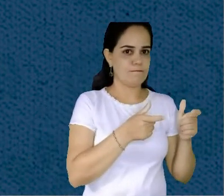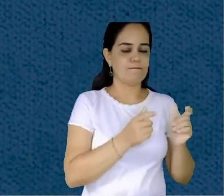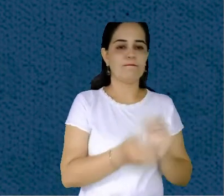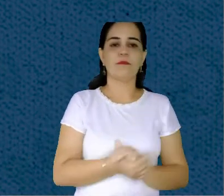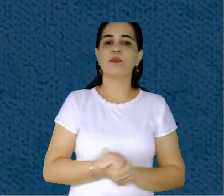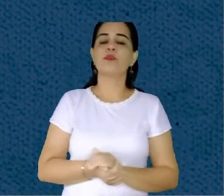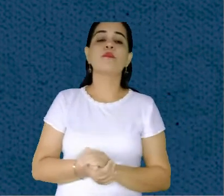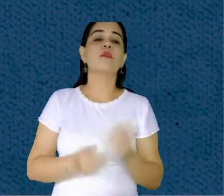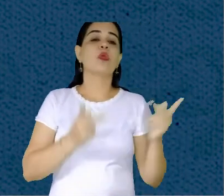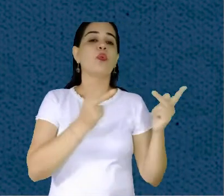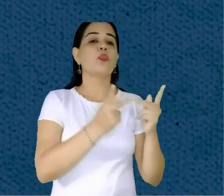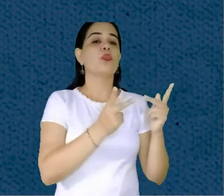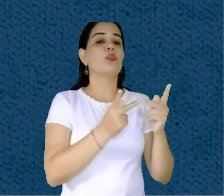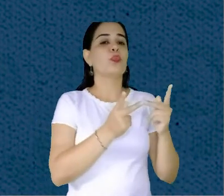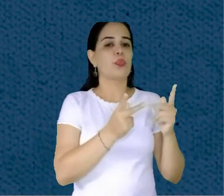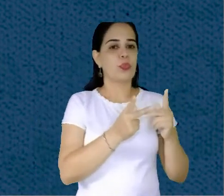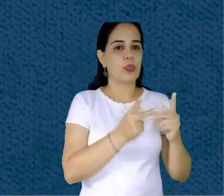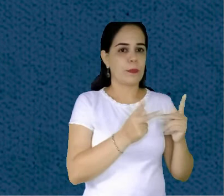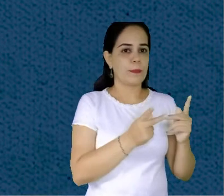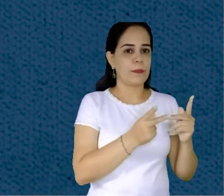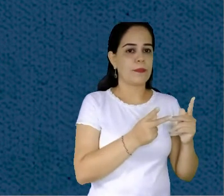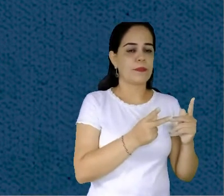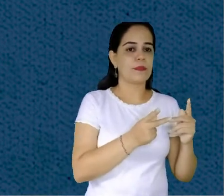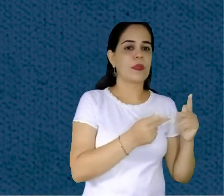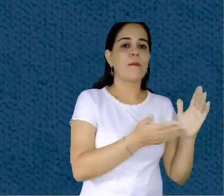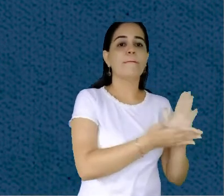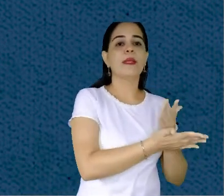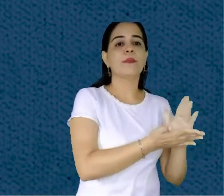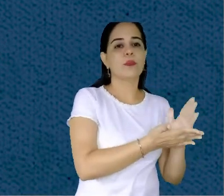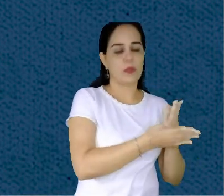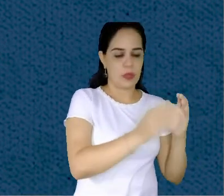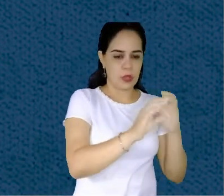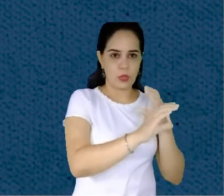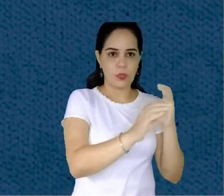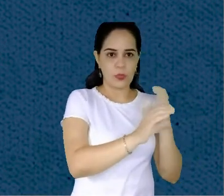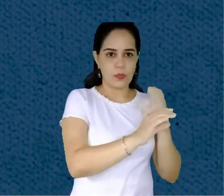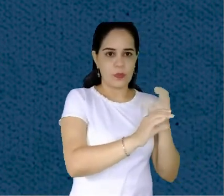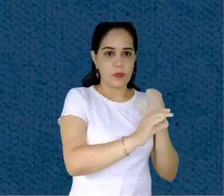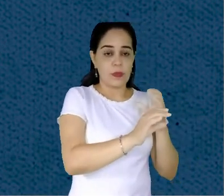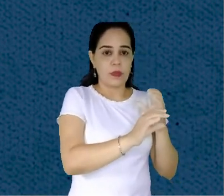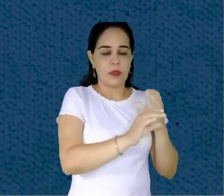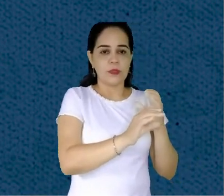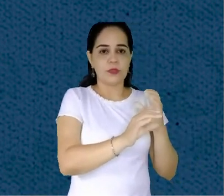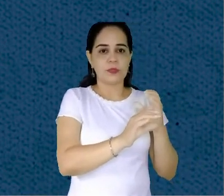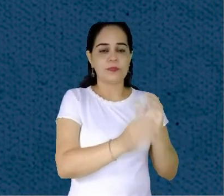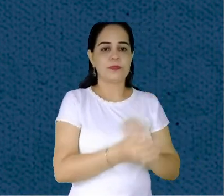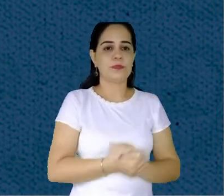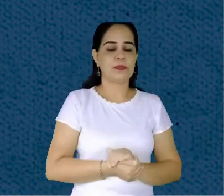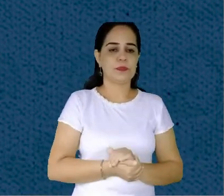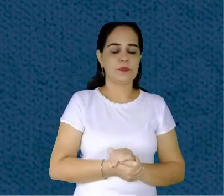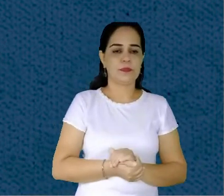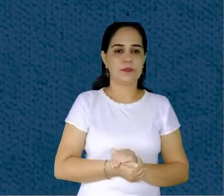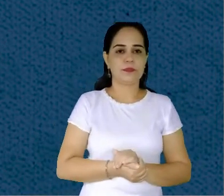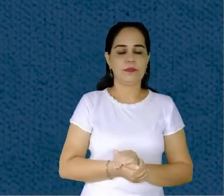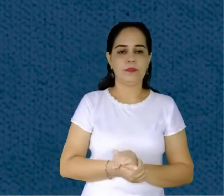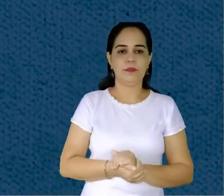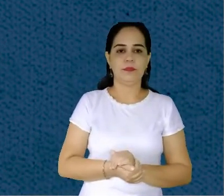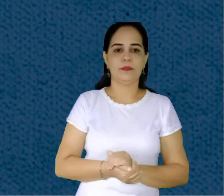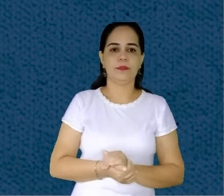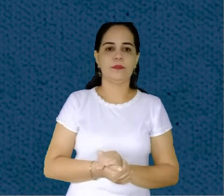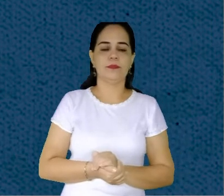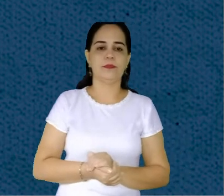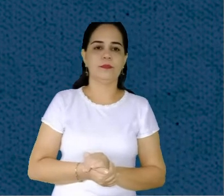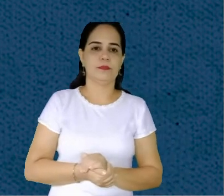de Edmonton, Quebec e Iqaluit.